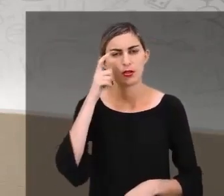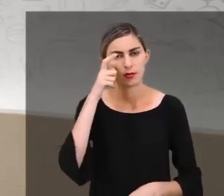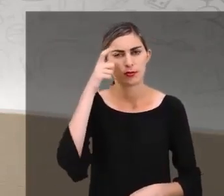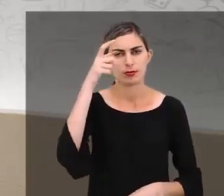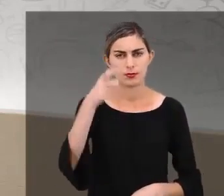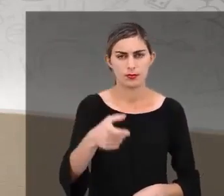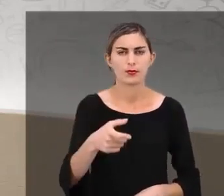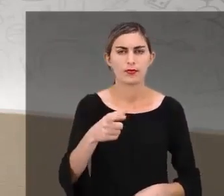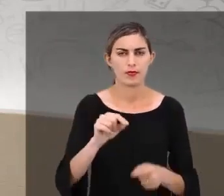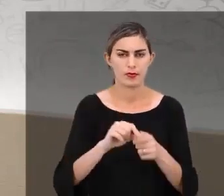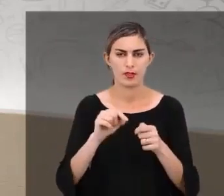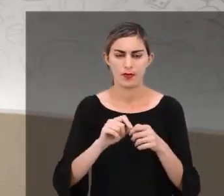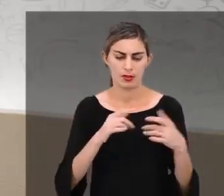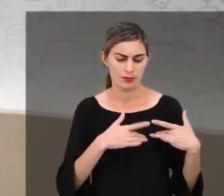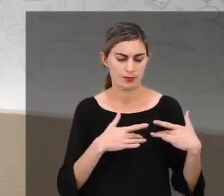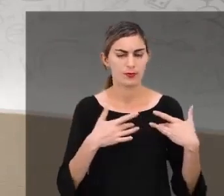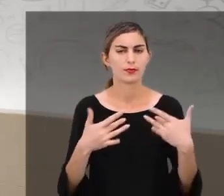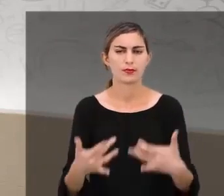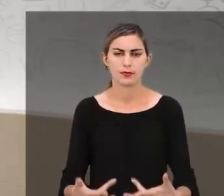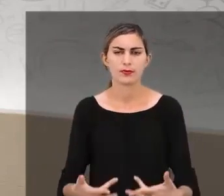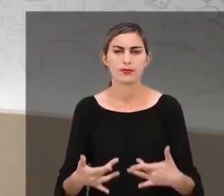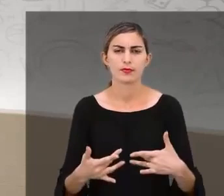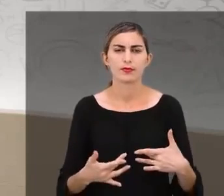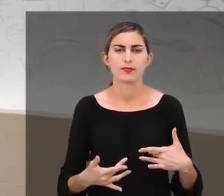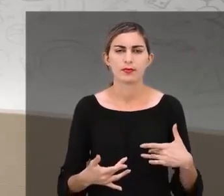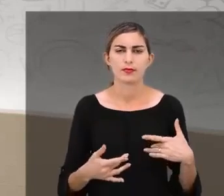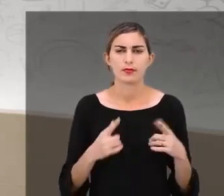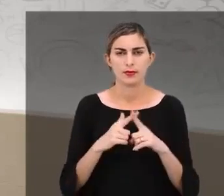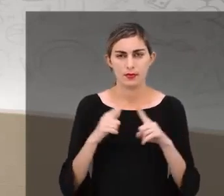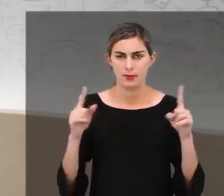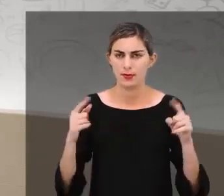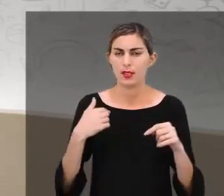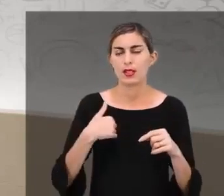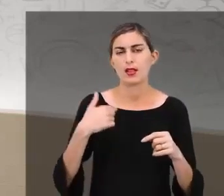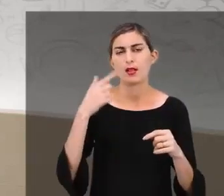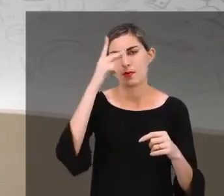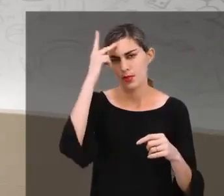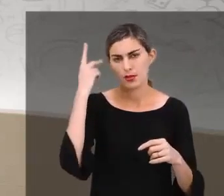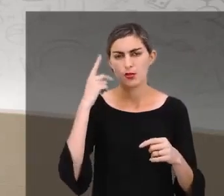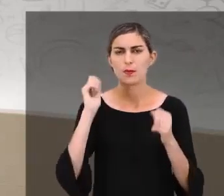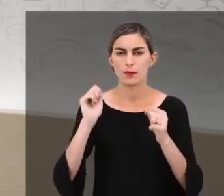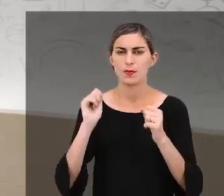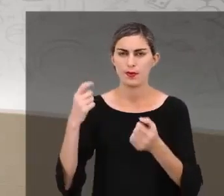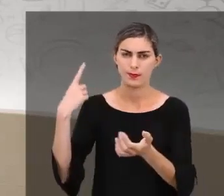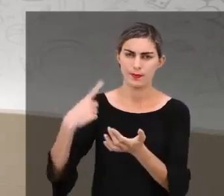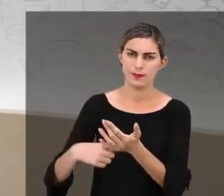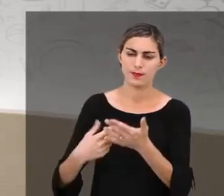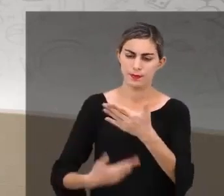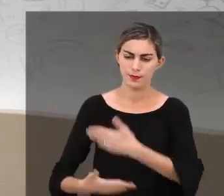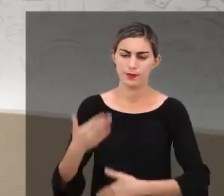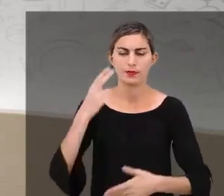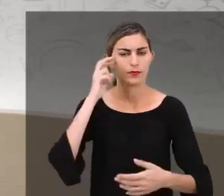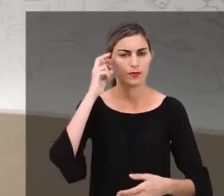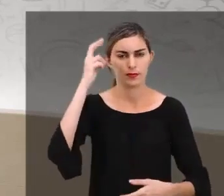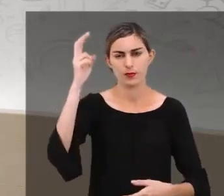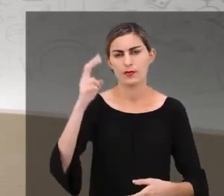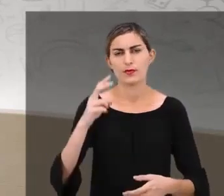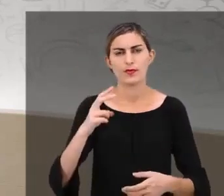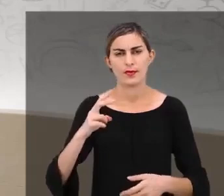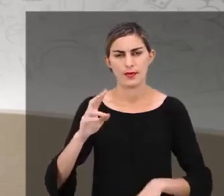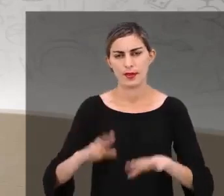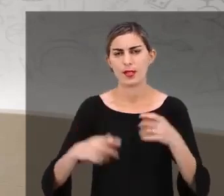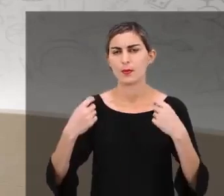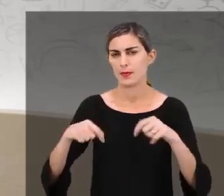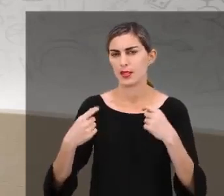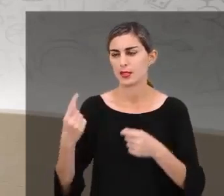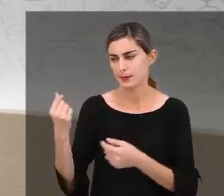interesse em fazer voluntariado. Além das pessoas que podemos contar para fazer a mediação cultural, também muitas vezes precisamos